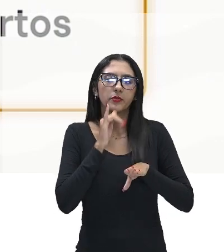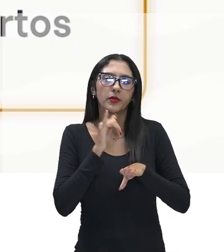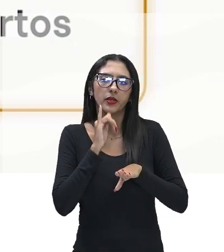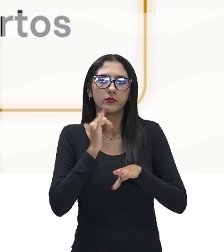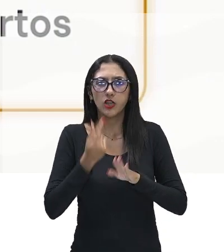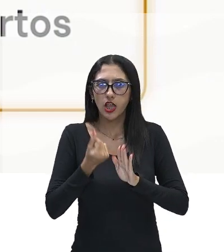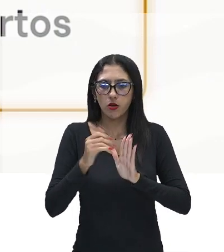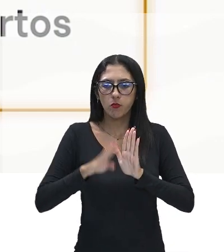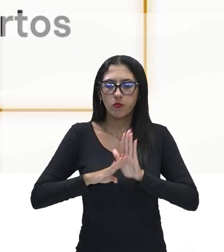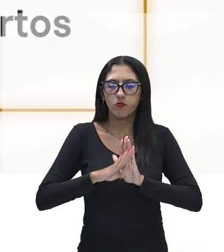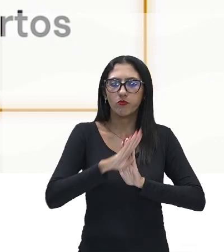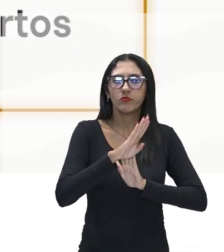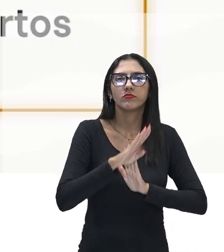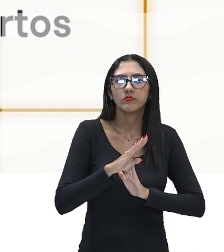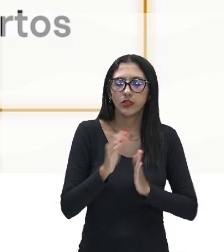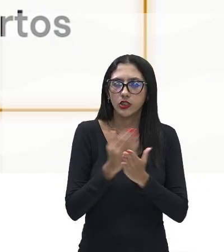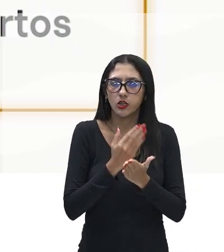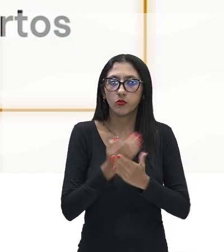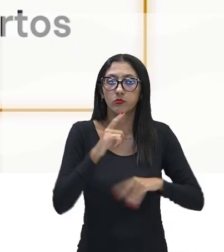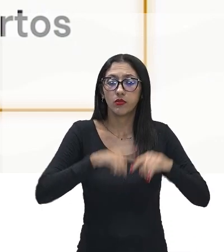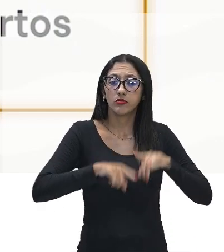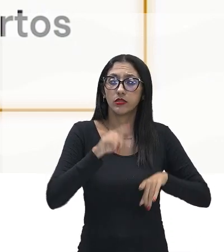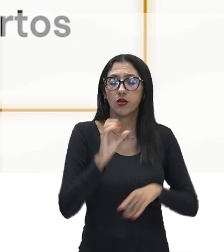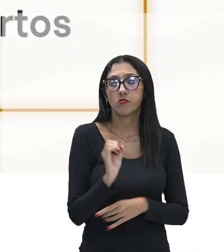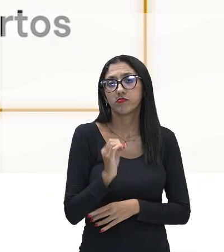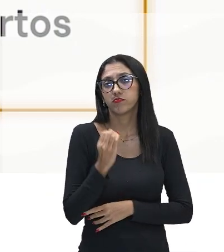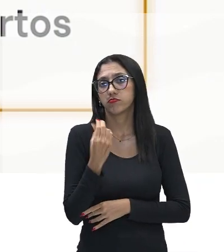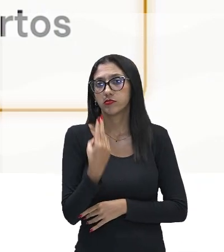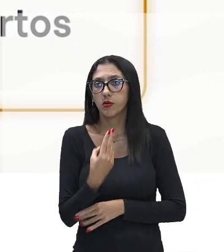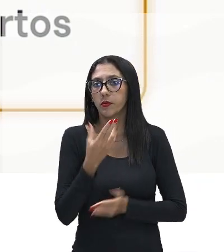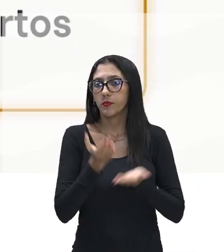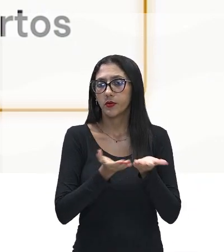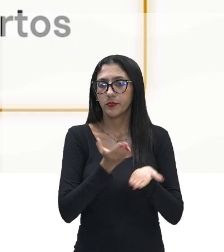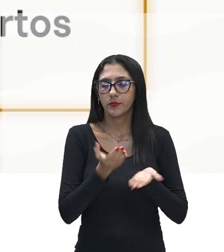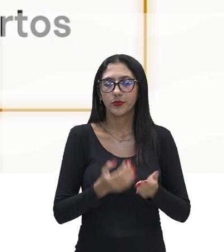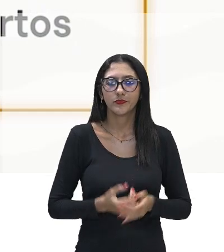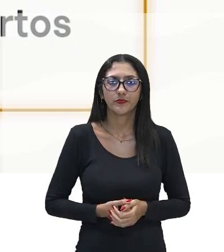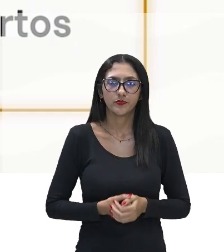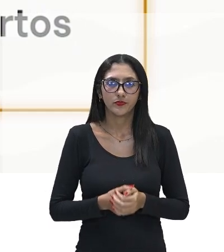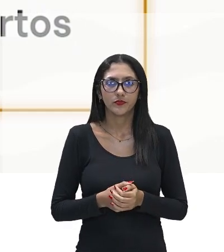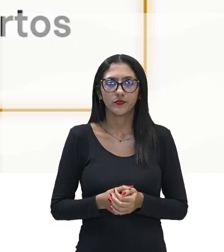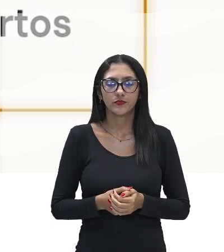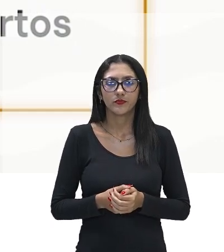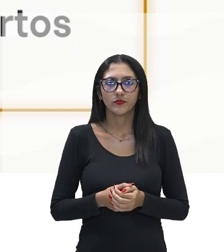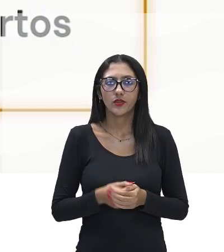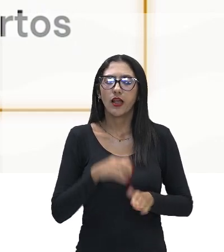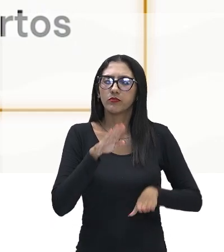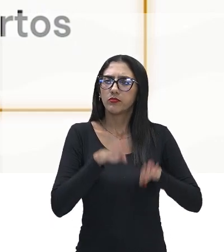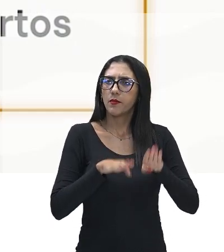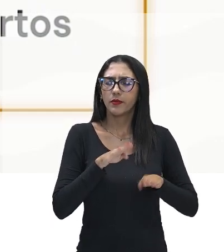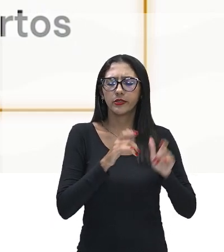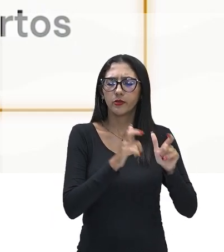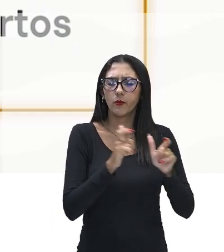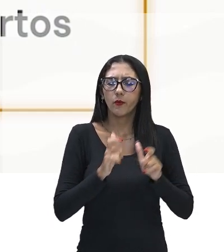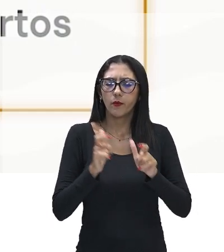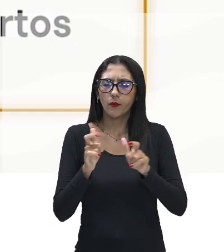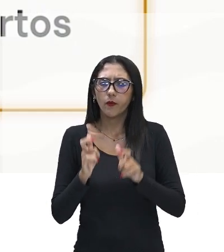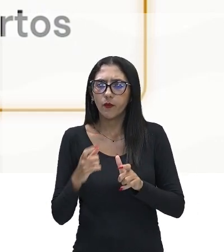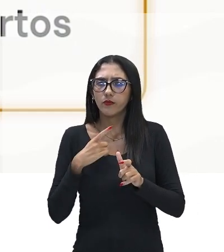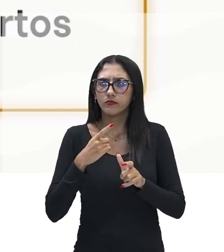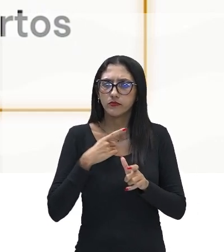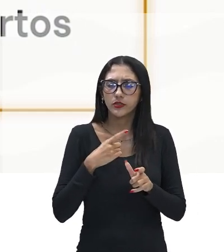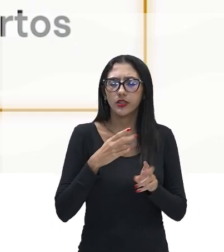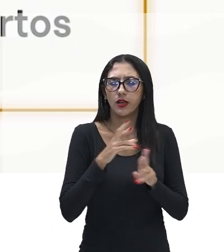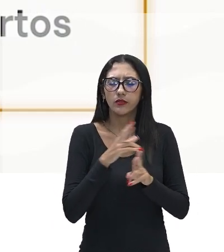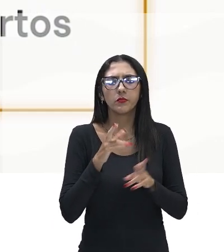de certos produtos e serviços. Ou seja, dependendo de como ocorre, né, o mercado, você tem